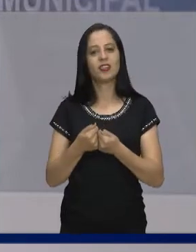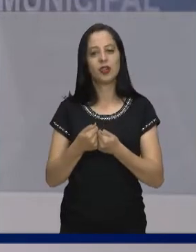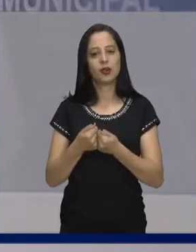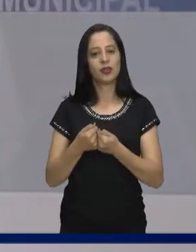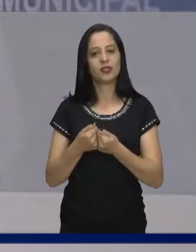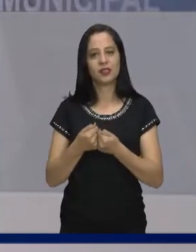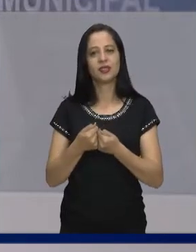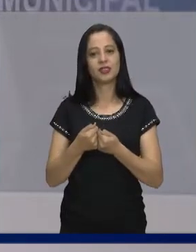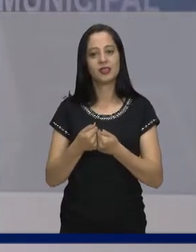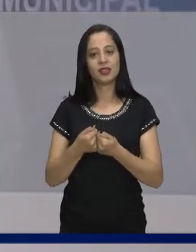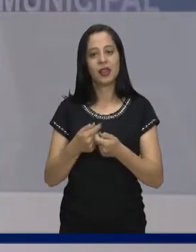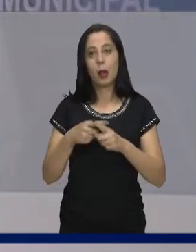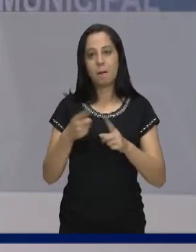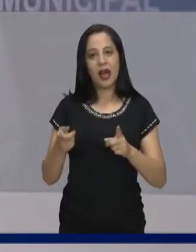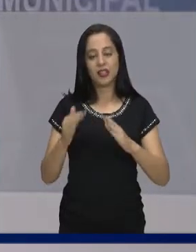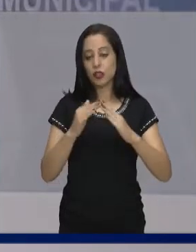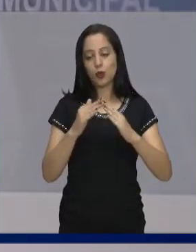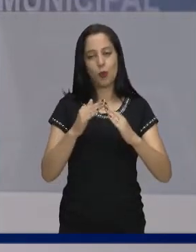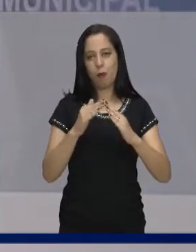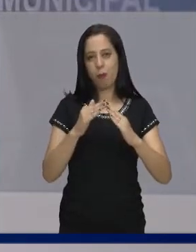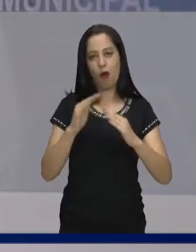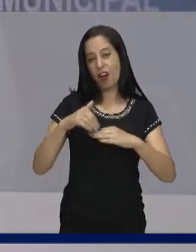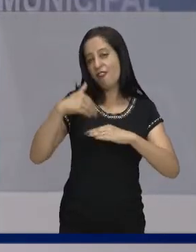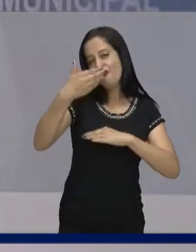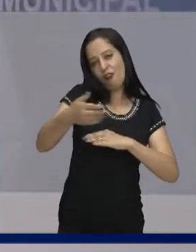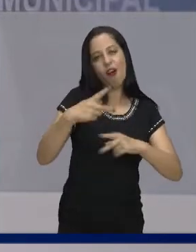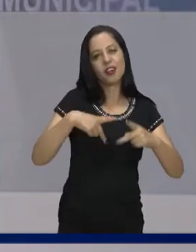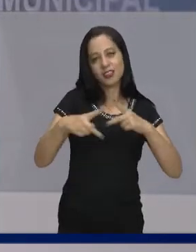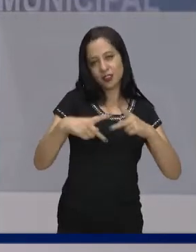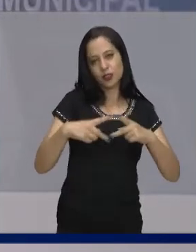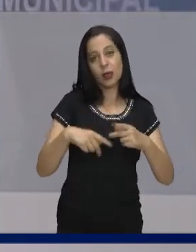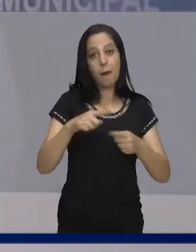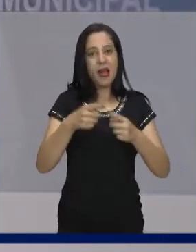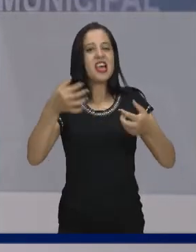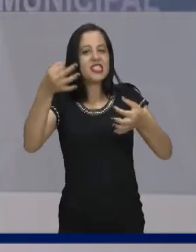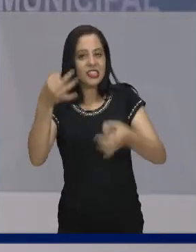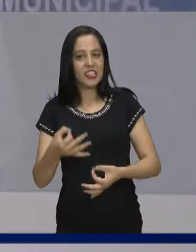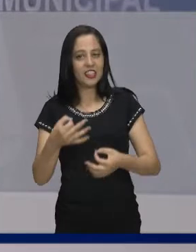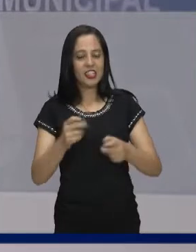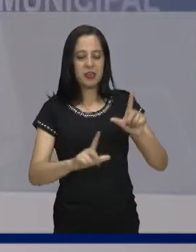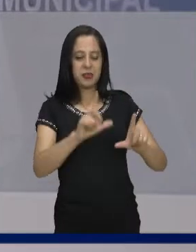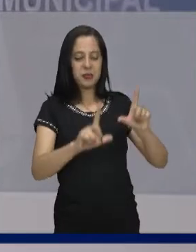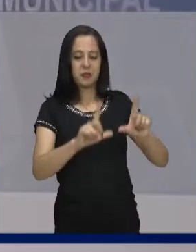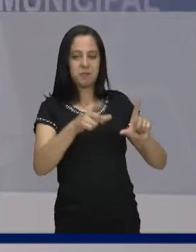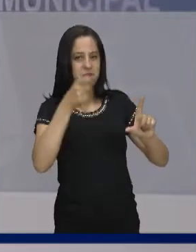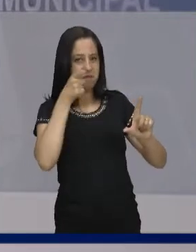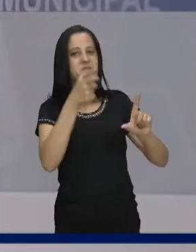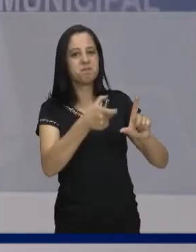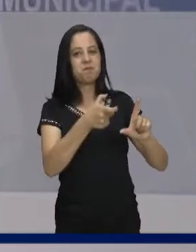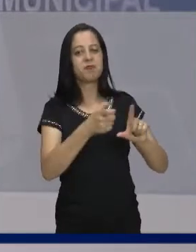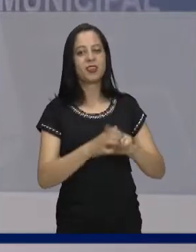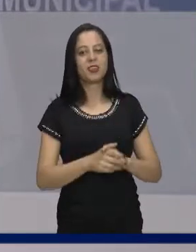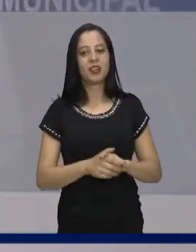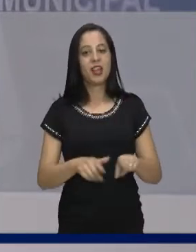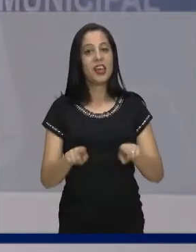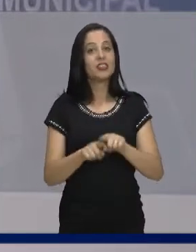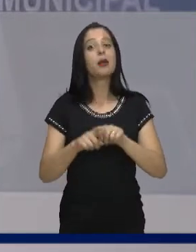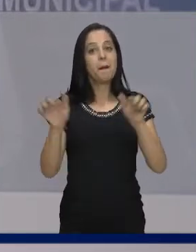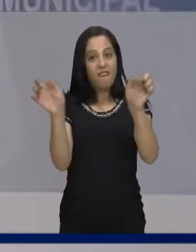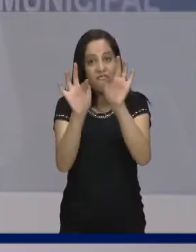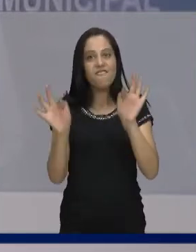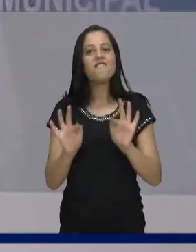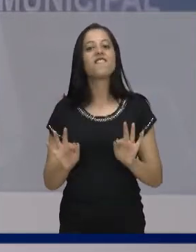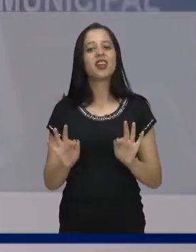mas ele não é de São José dos Campos, mas com certeza está nos assistindo, está nos vendo e está também muito